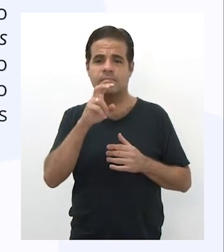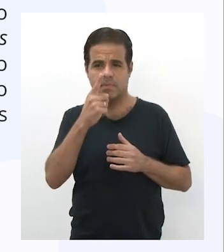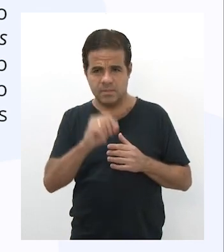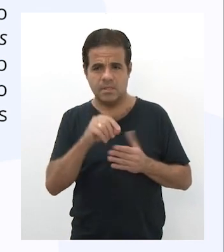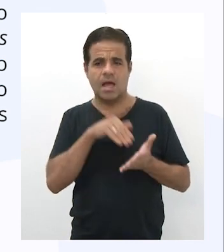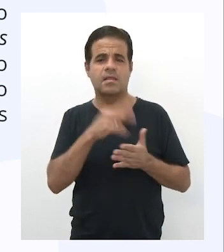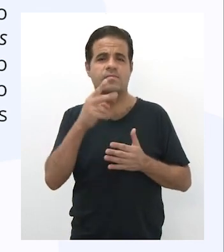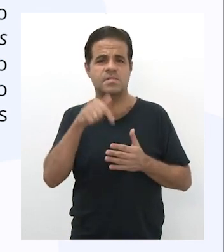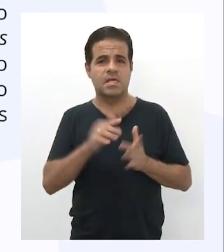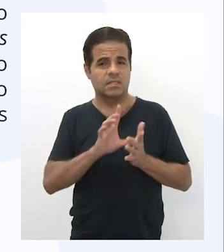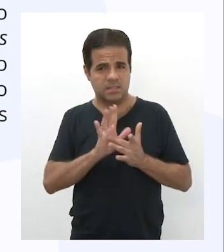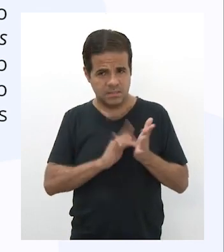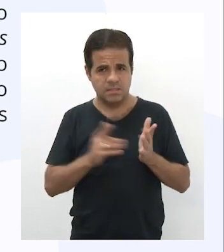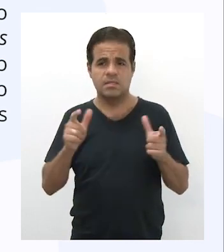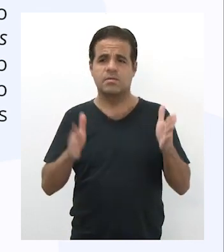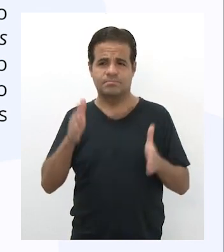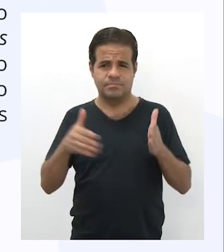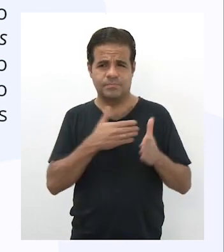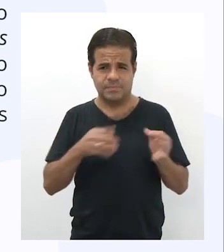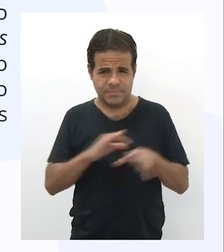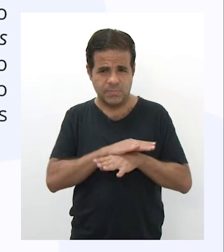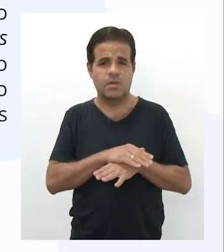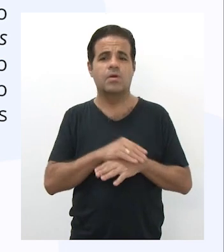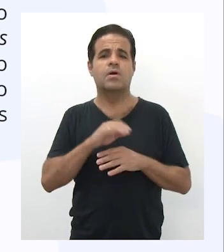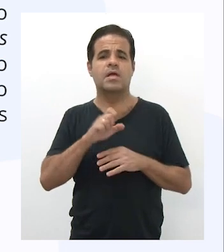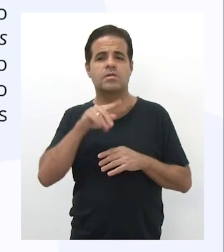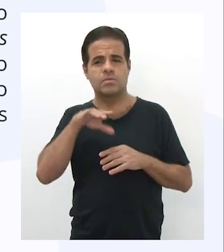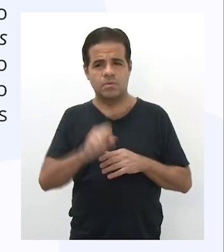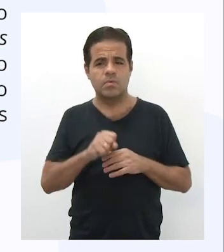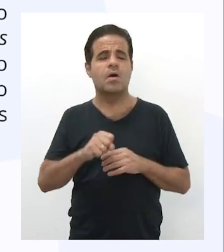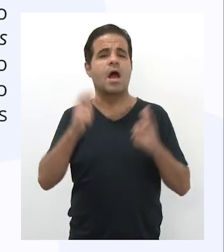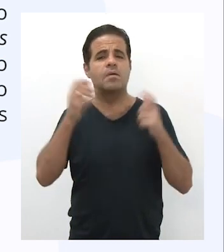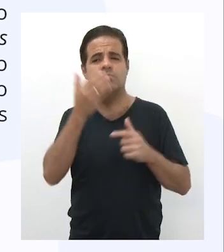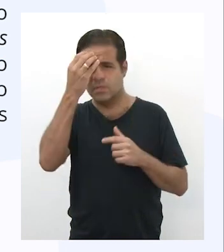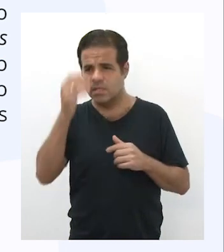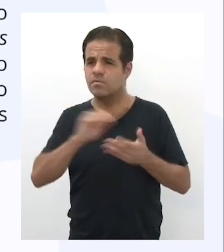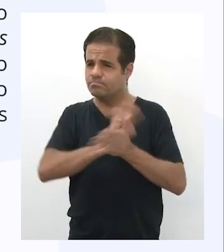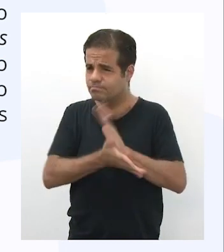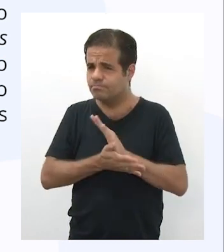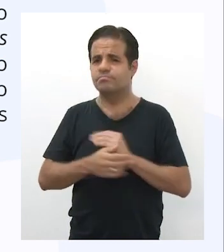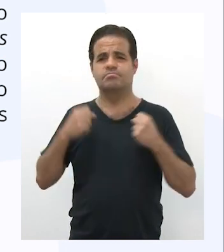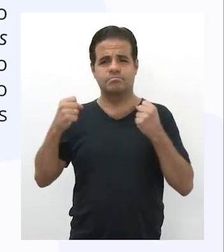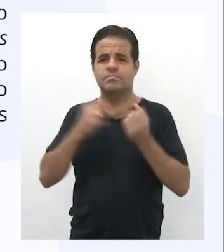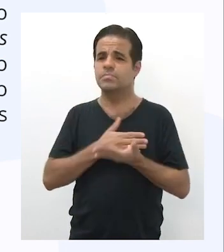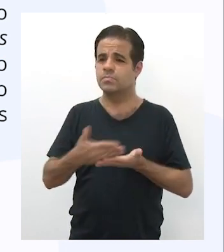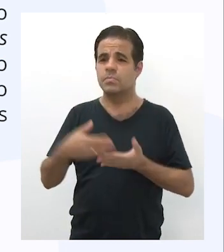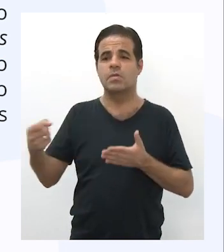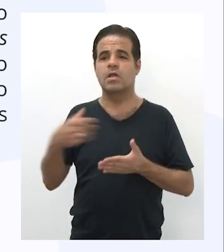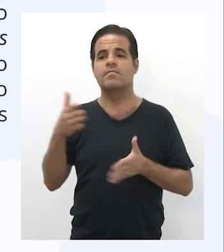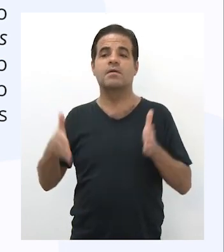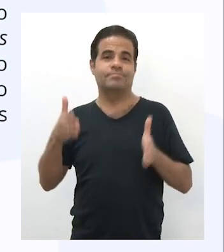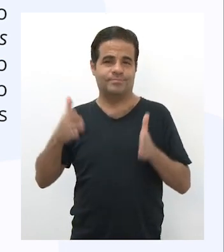domínio etrusco no século 6 a.C., a monarquia foi derrubada do poder e iniciou-se assim uma